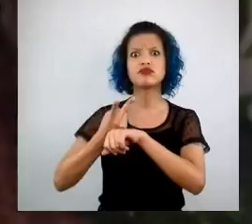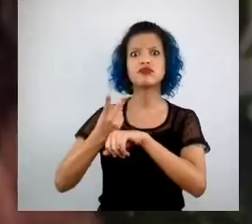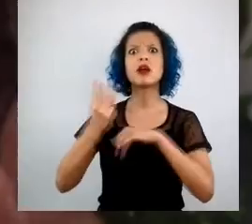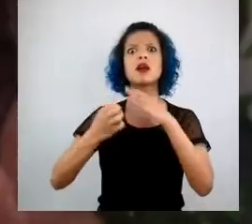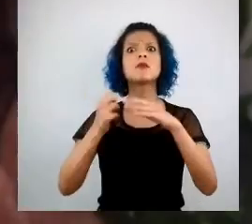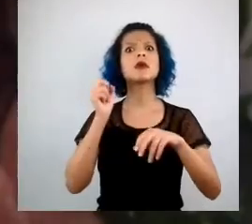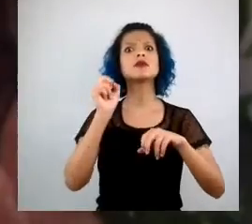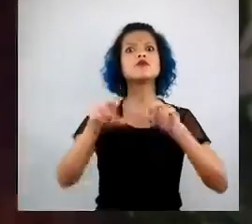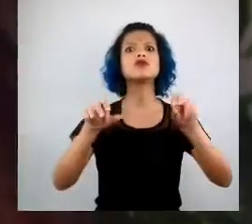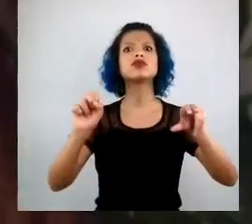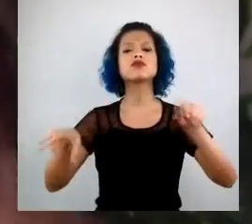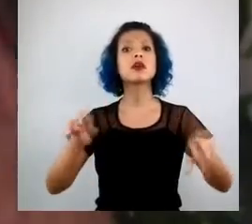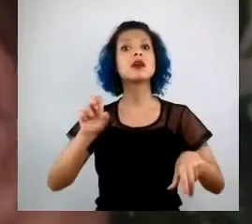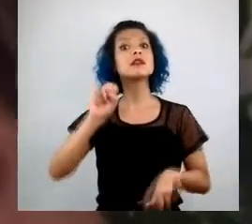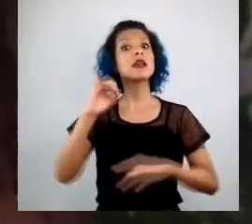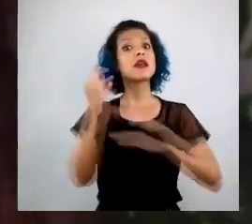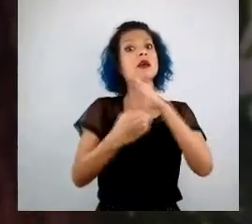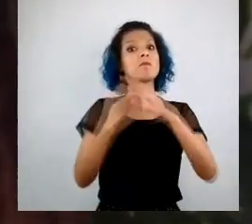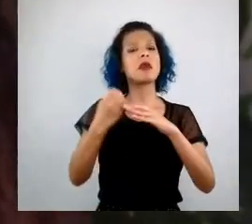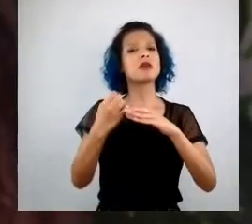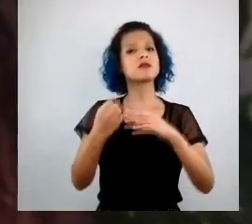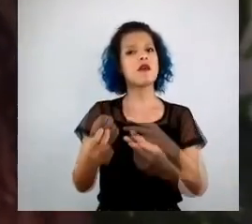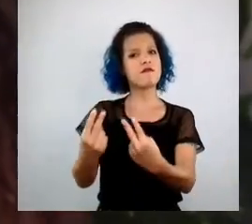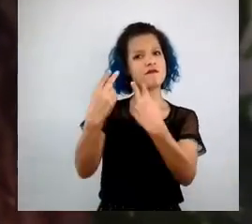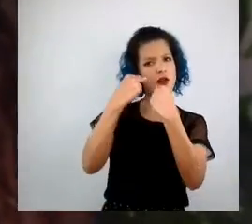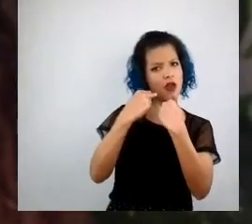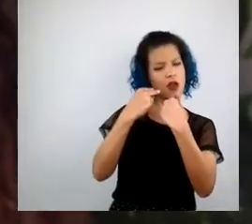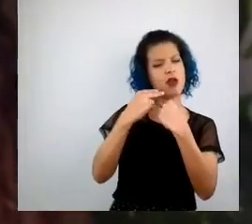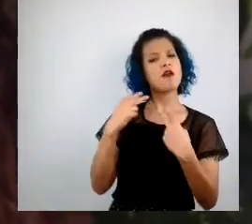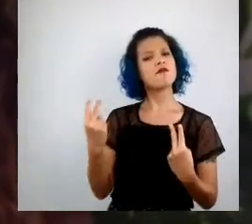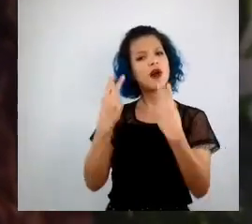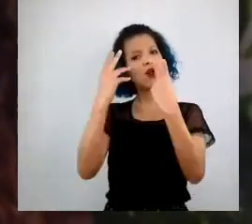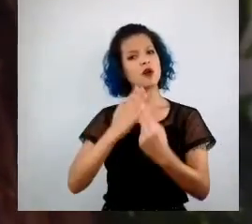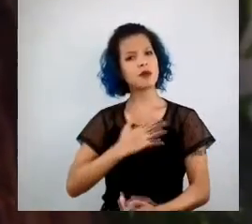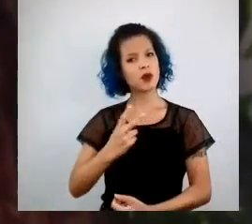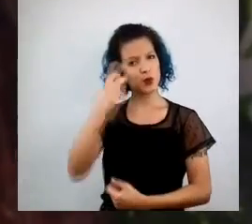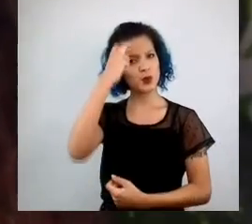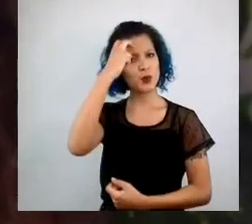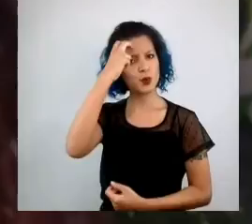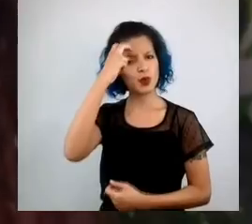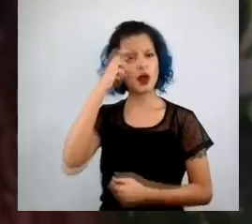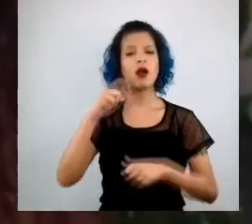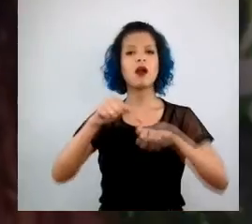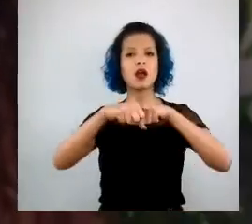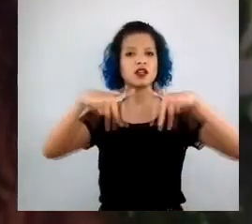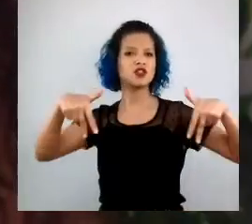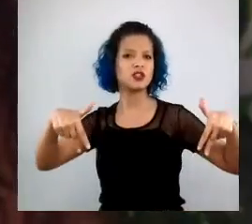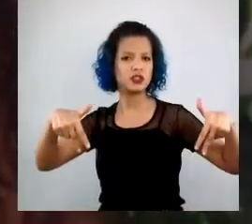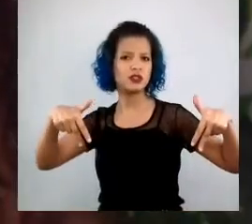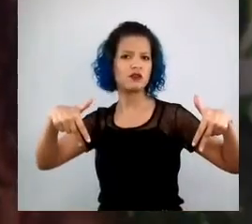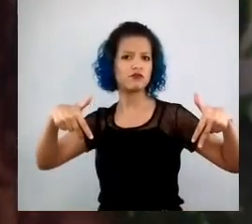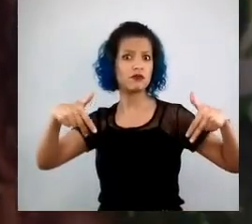sim, a sua cultura, a sua etnia, né, com ações concretas.